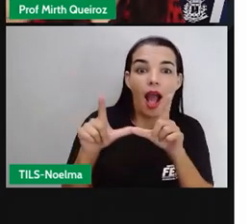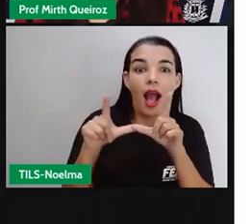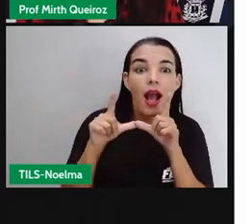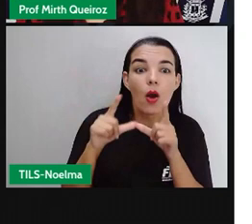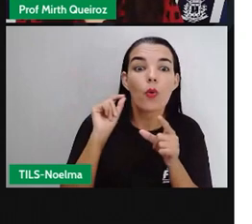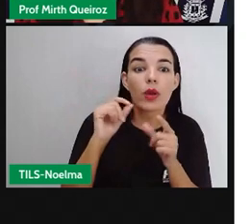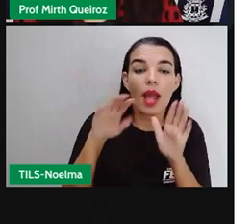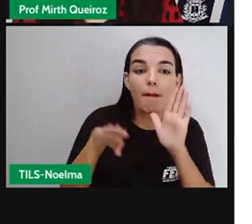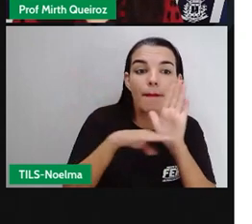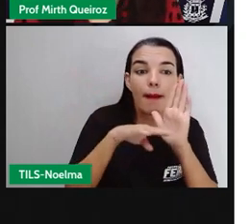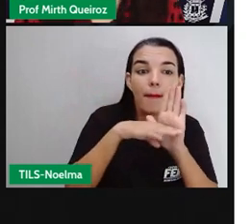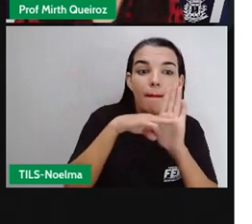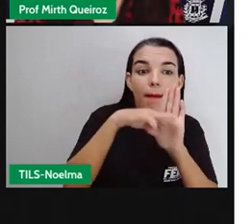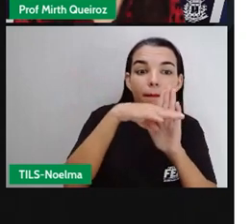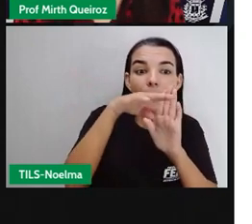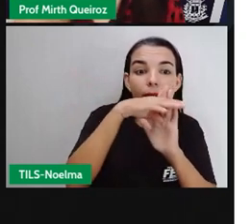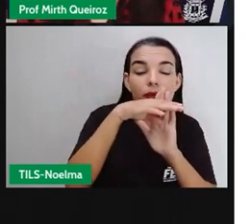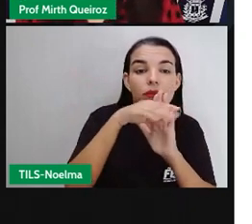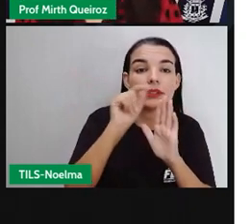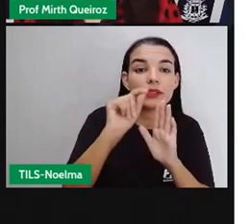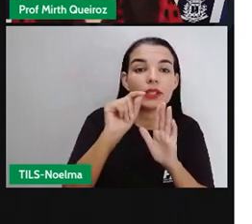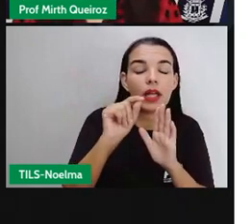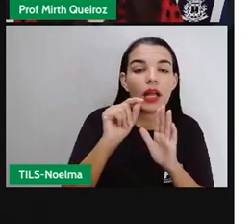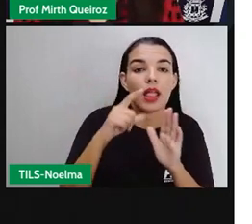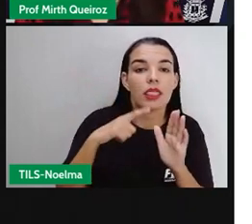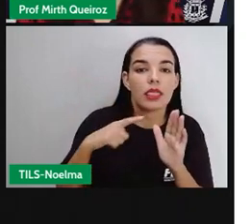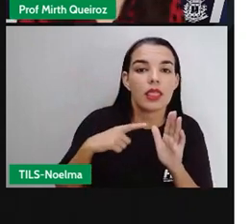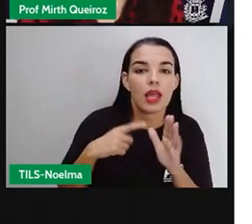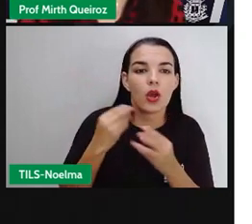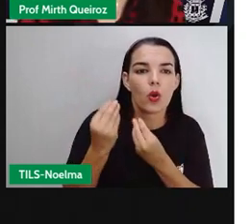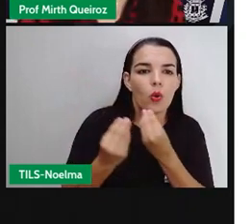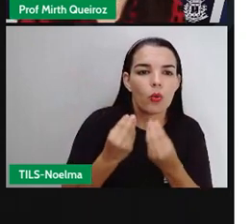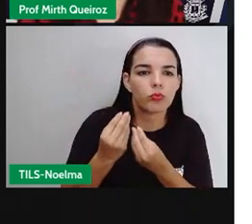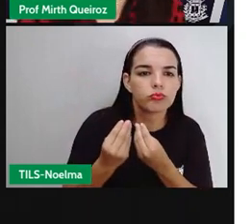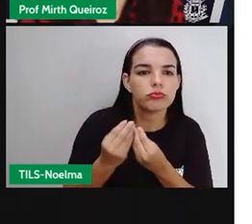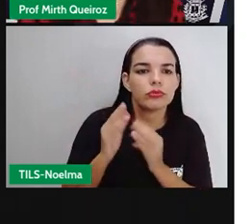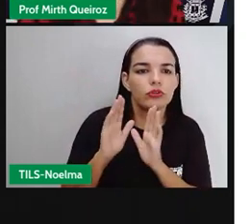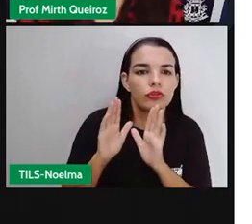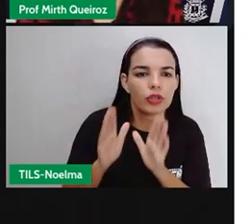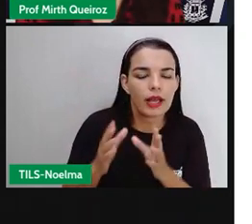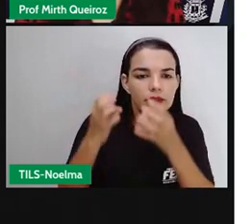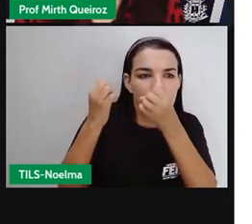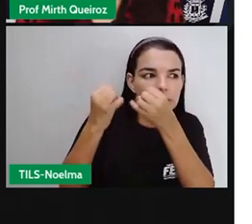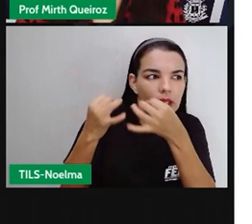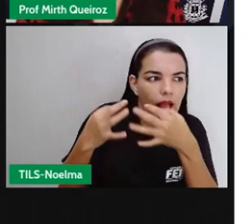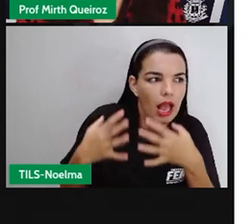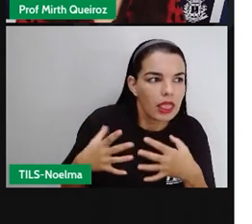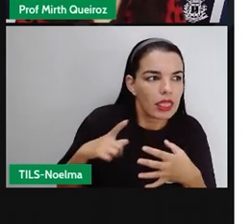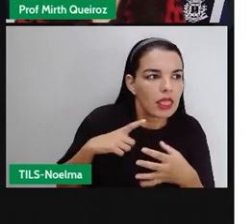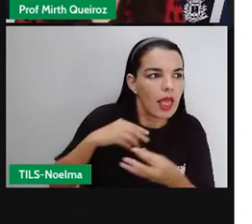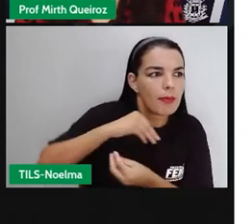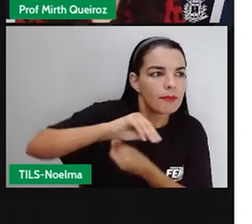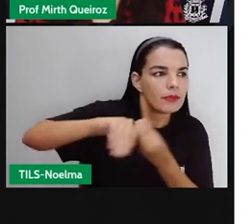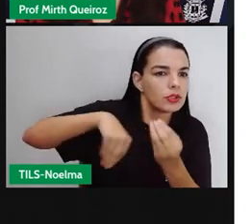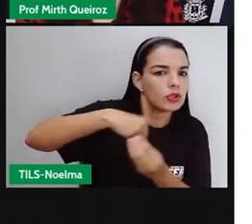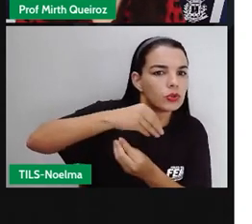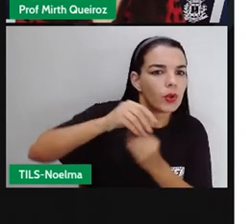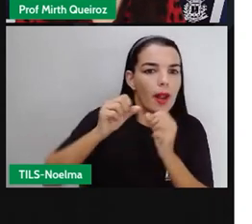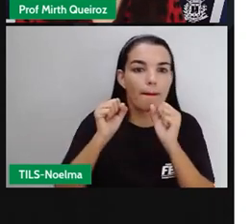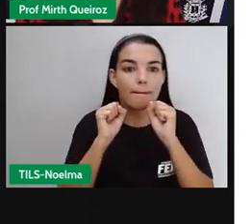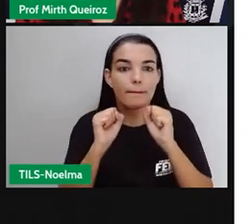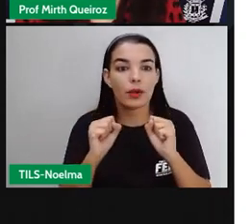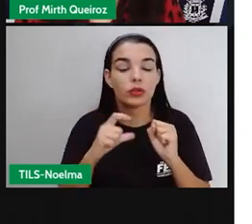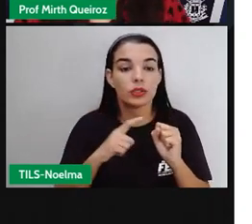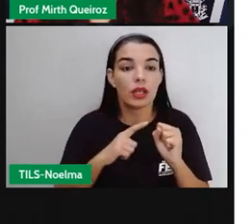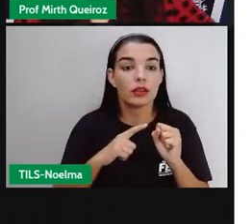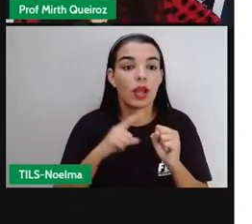Além de ser classificado como homogêneas ou heterogêneas, as misturas elas também podem ser classificadas de acordo com as